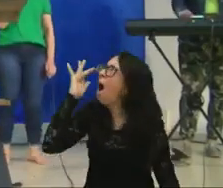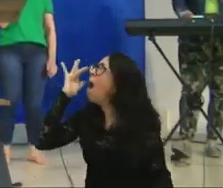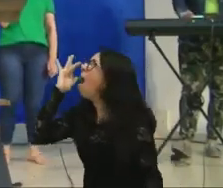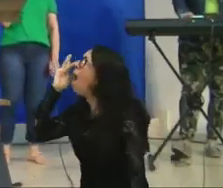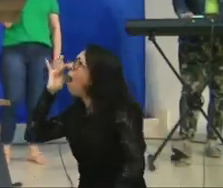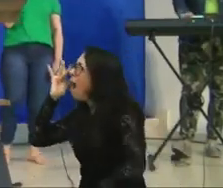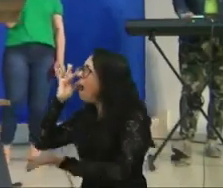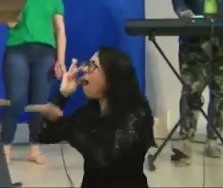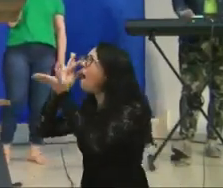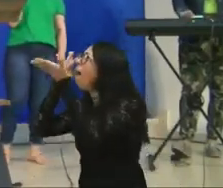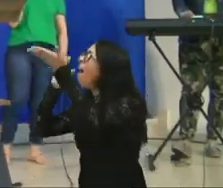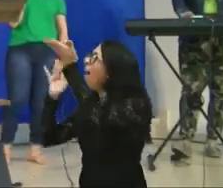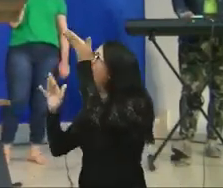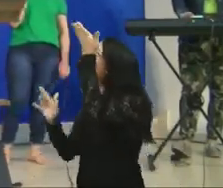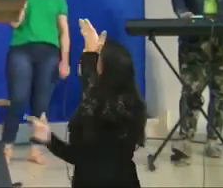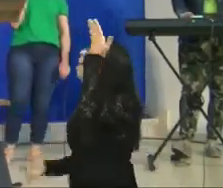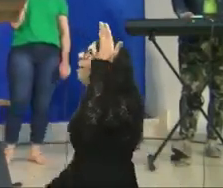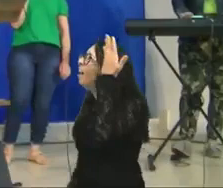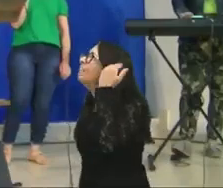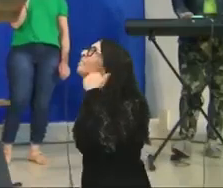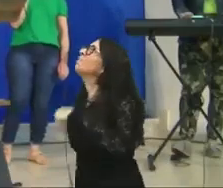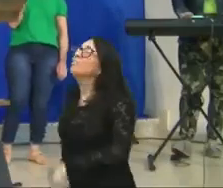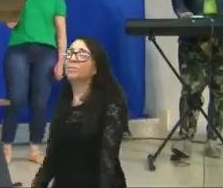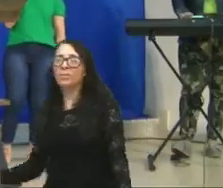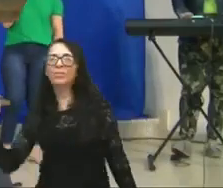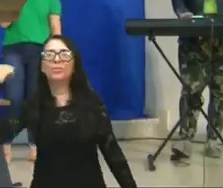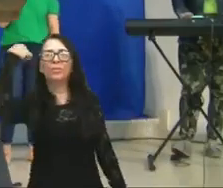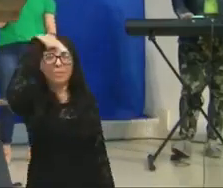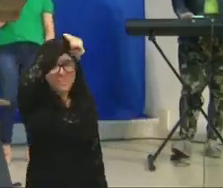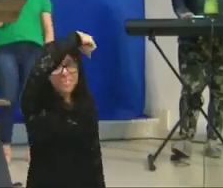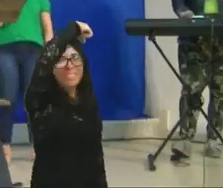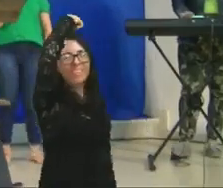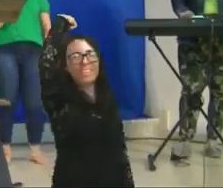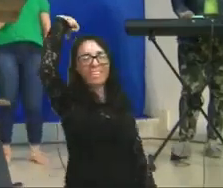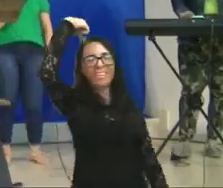poder, tu és santo,